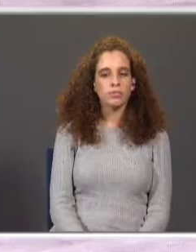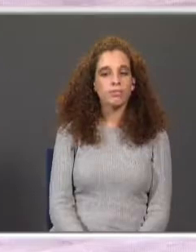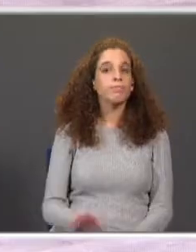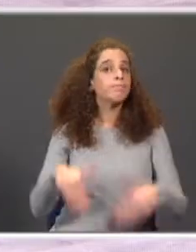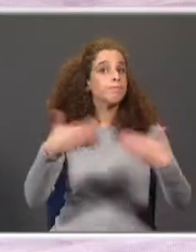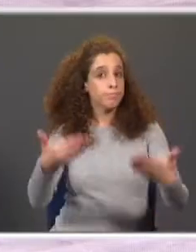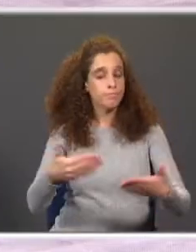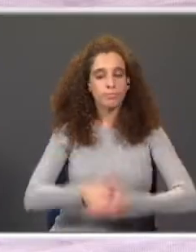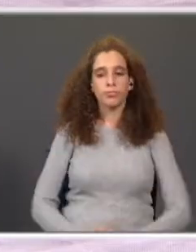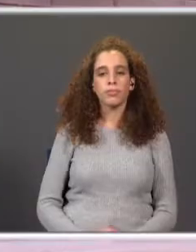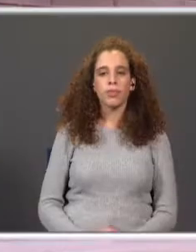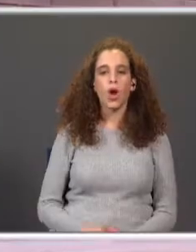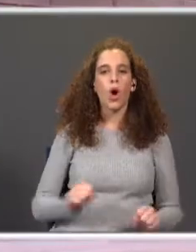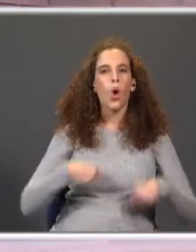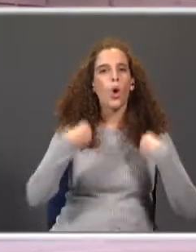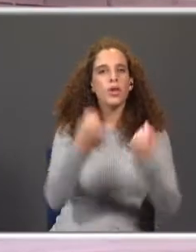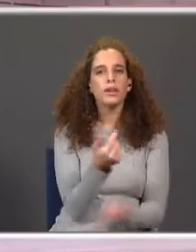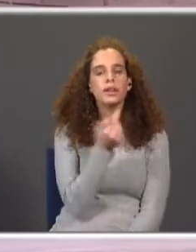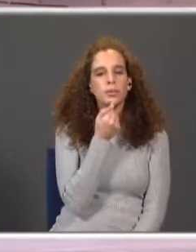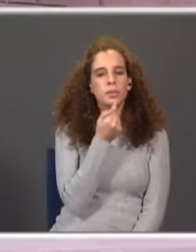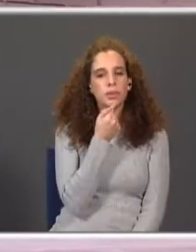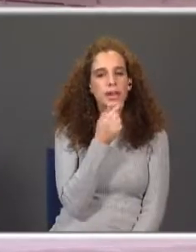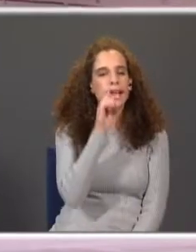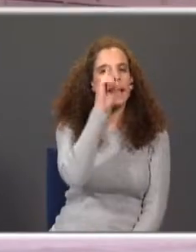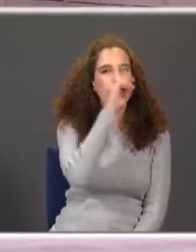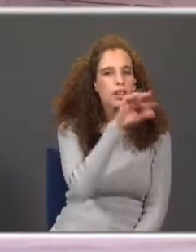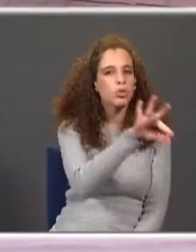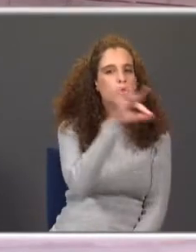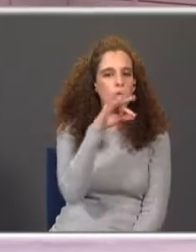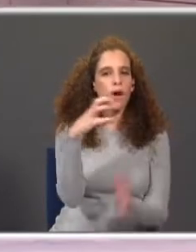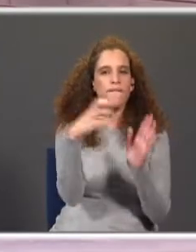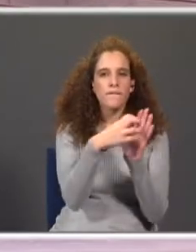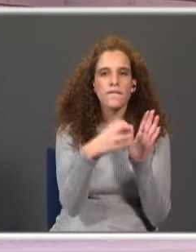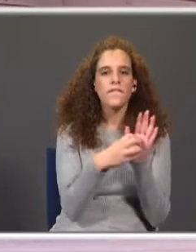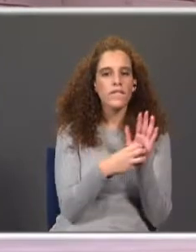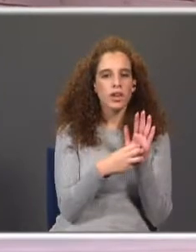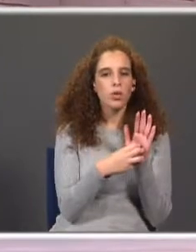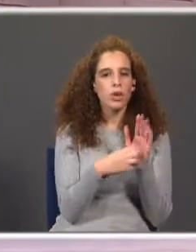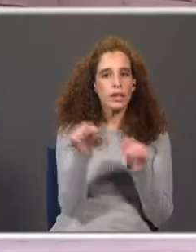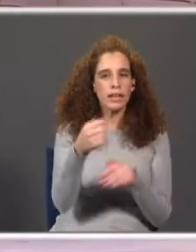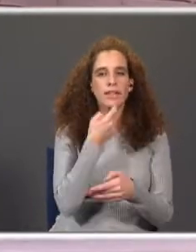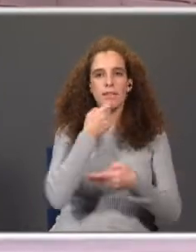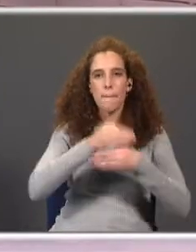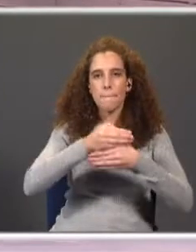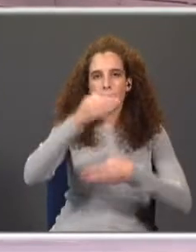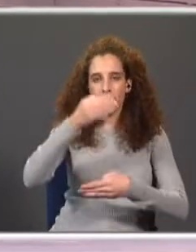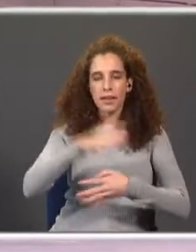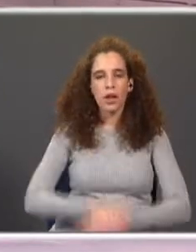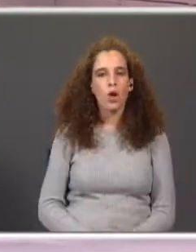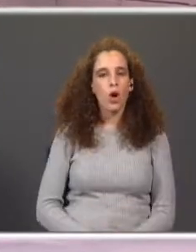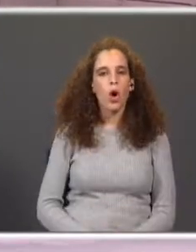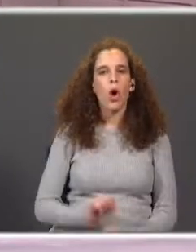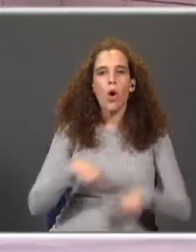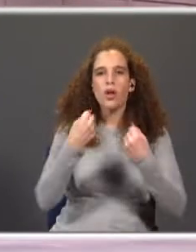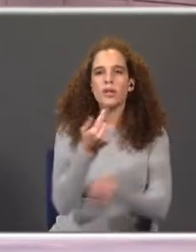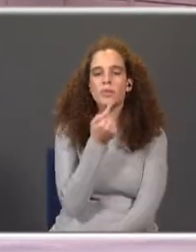Então, conseguiste perceber quem é que escolheu as figuras retratadas naquele mural? Conseguiste perceber